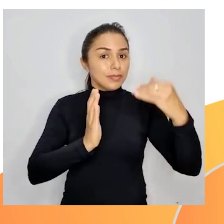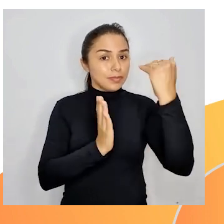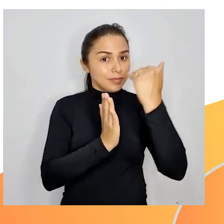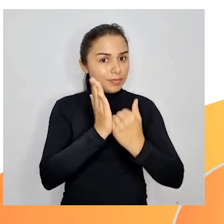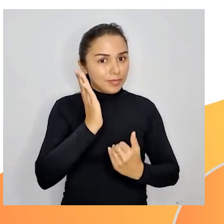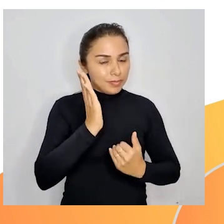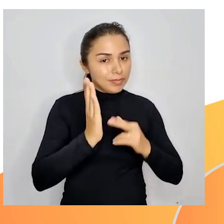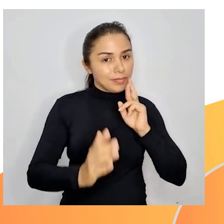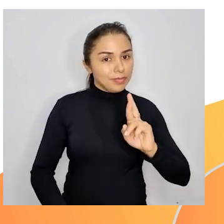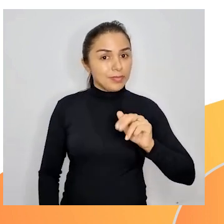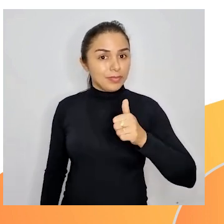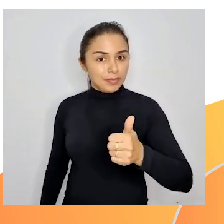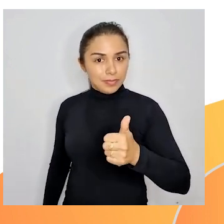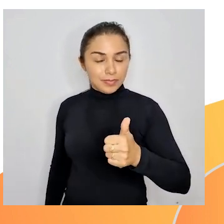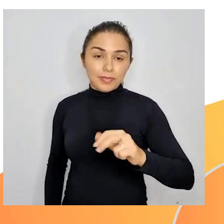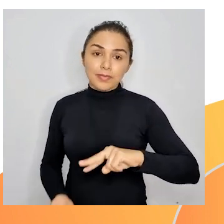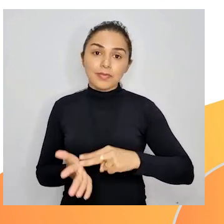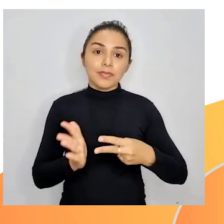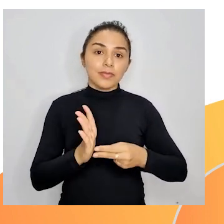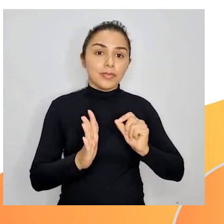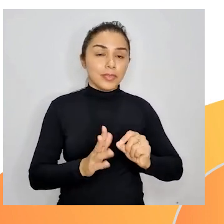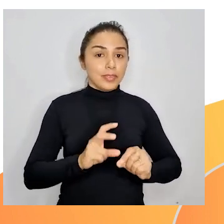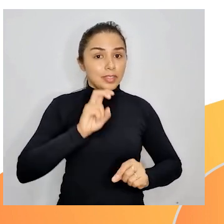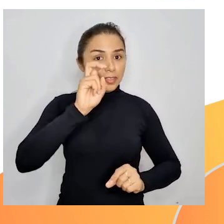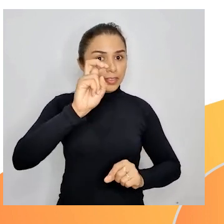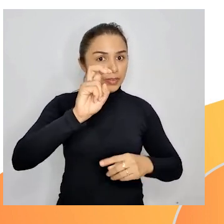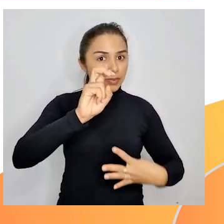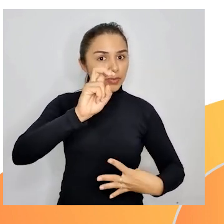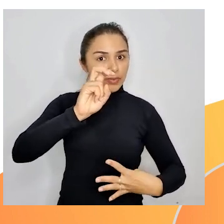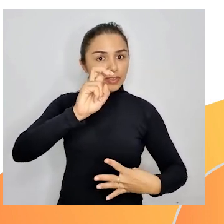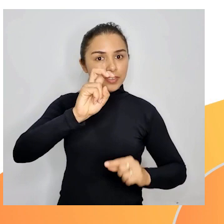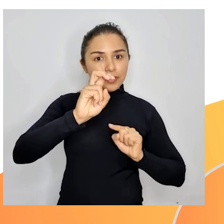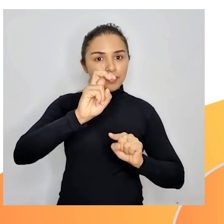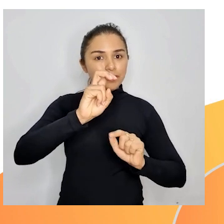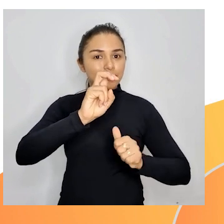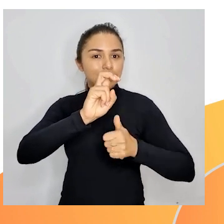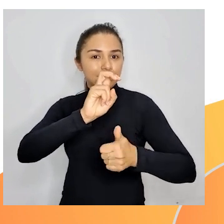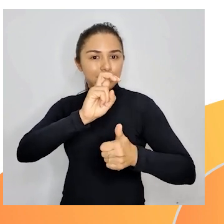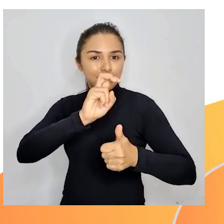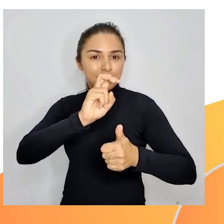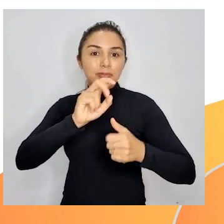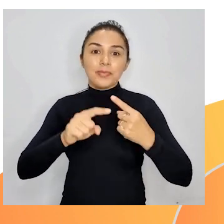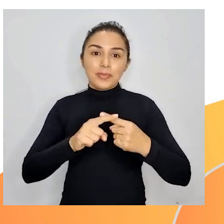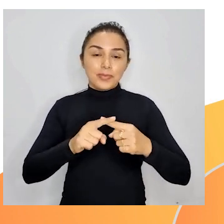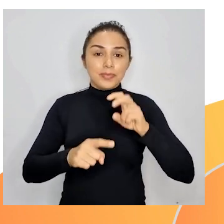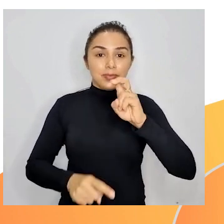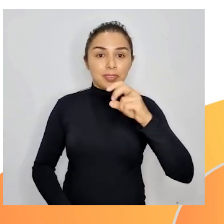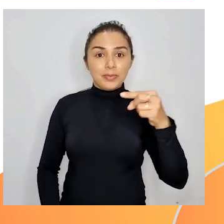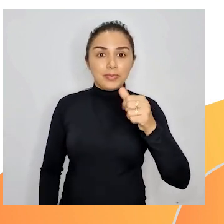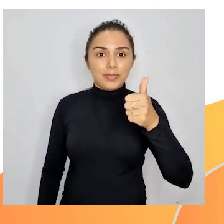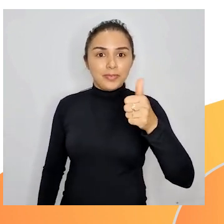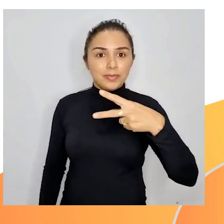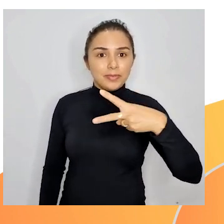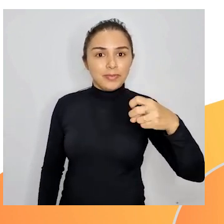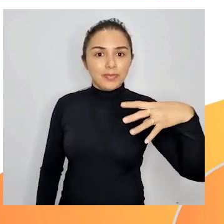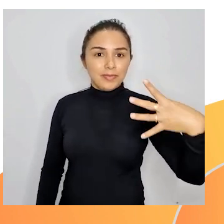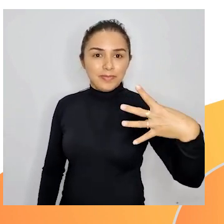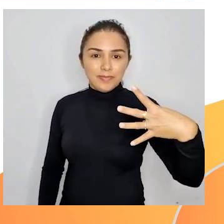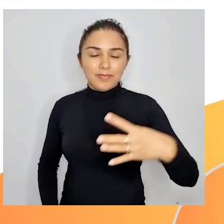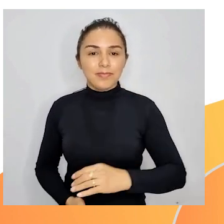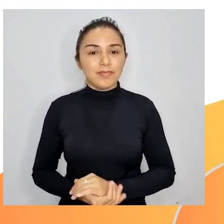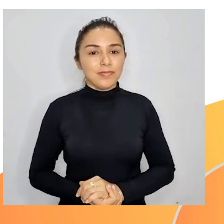1 igual a 4. Na próxima ordem, nós temos